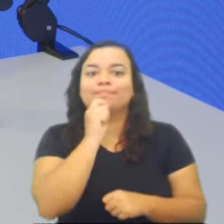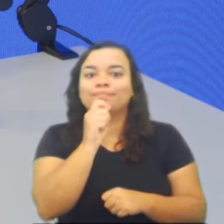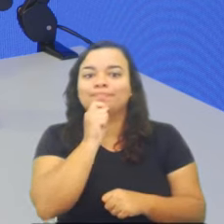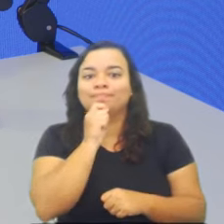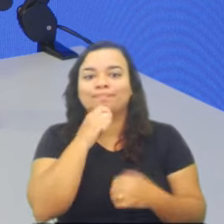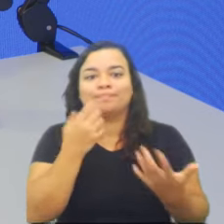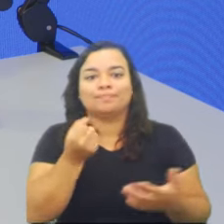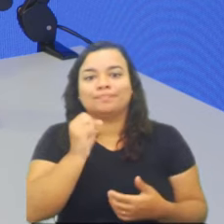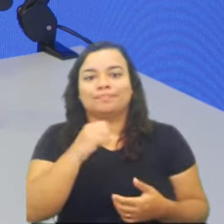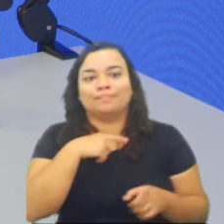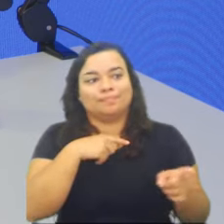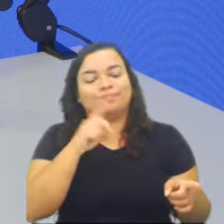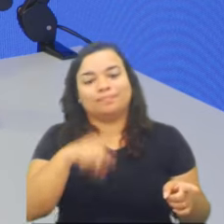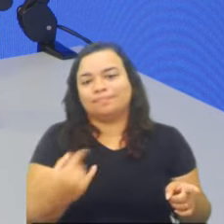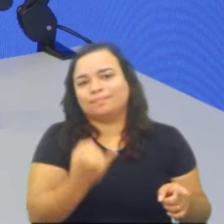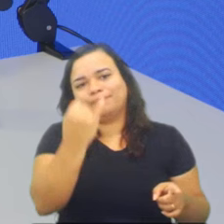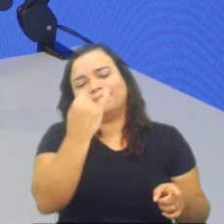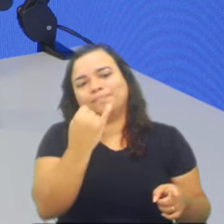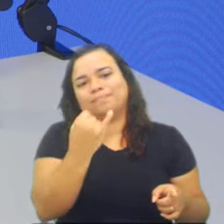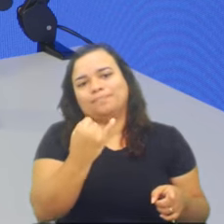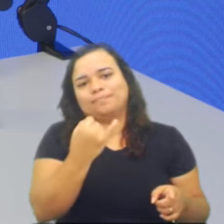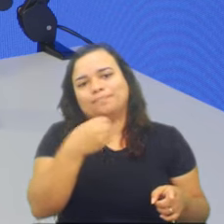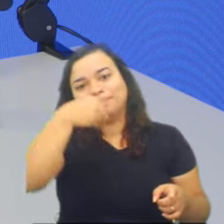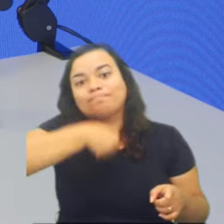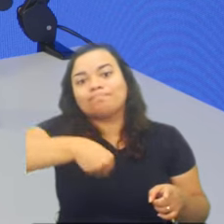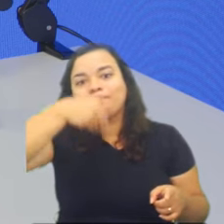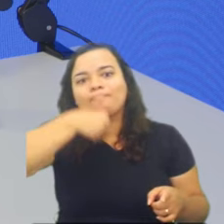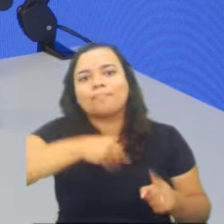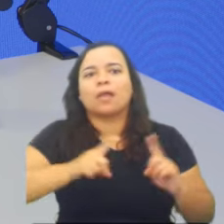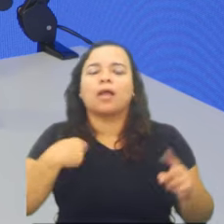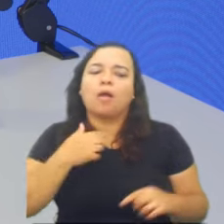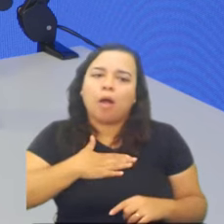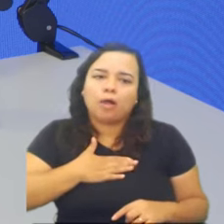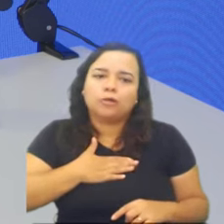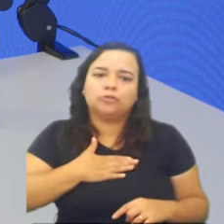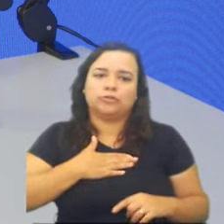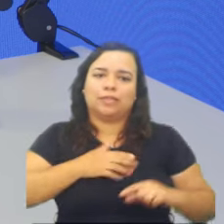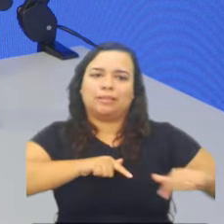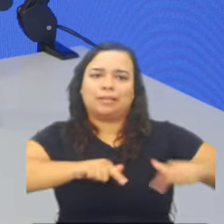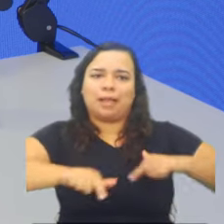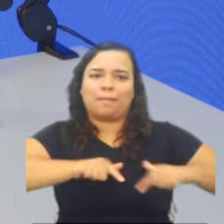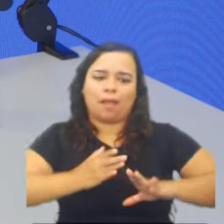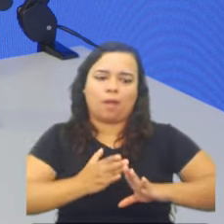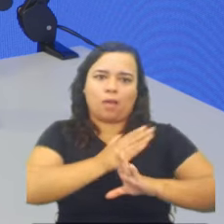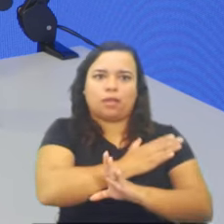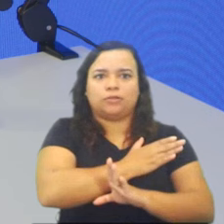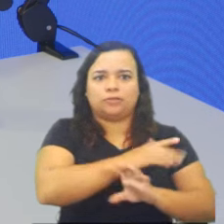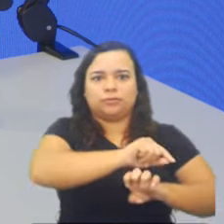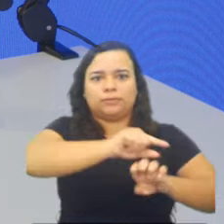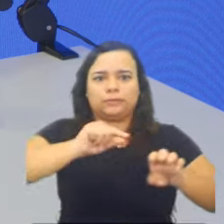é super importante mas eu gostaria muito eh de de de ter um trabalho antes do do